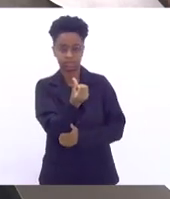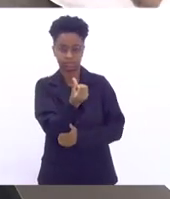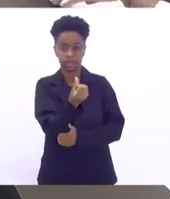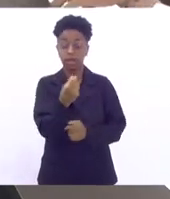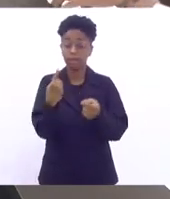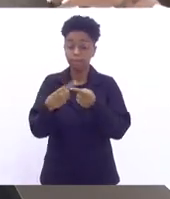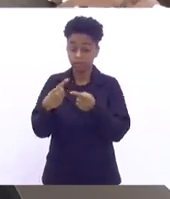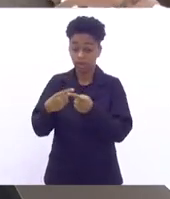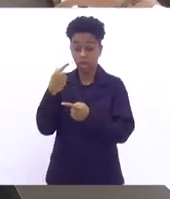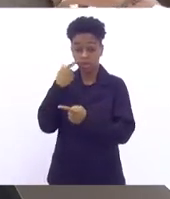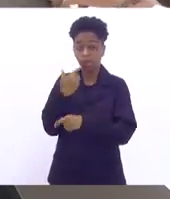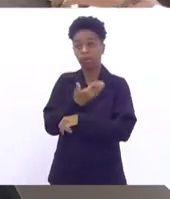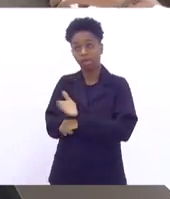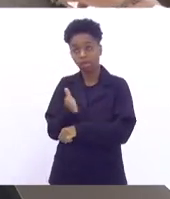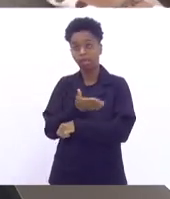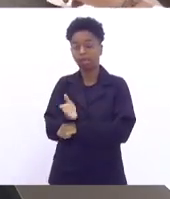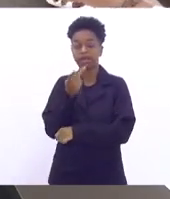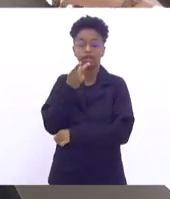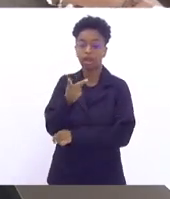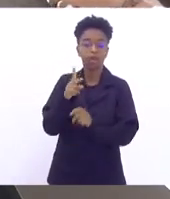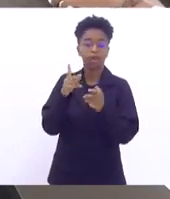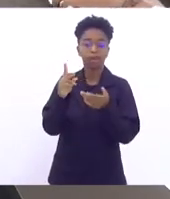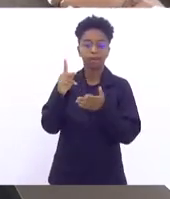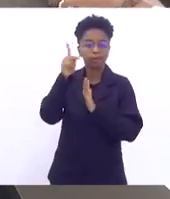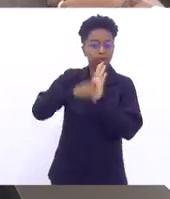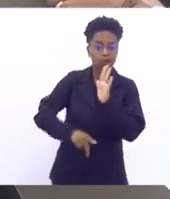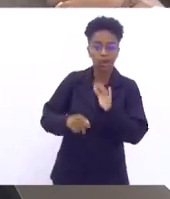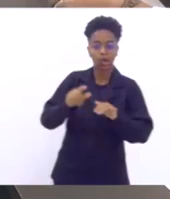se referindo ao projeto original